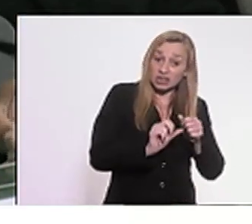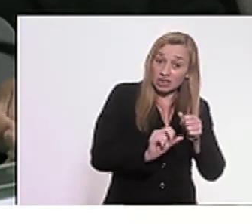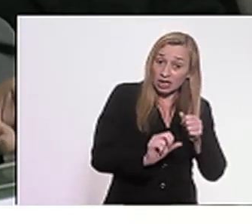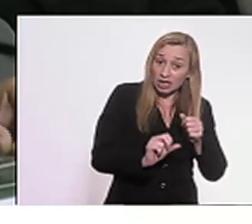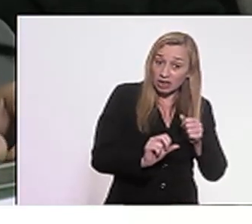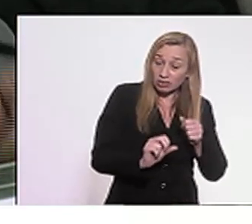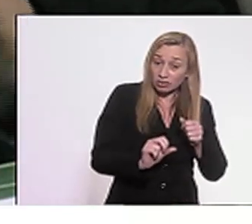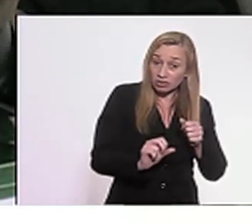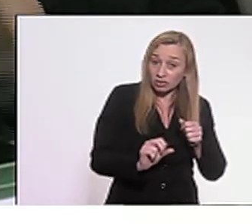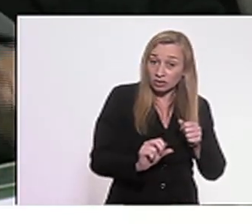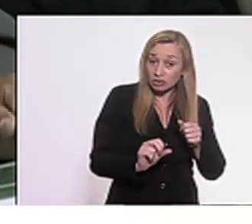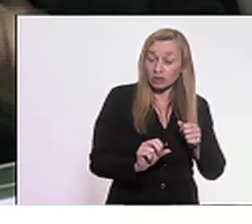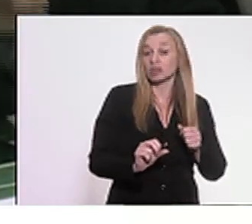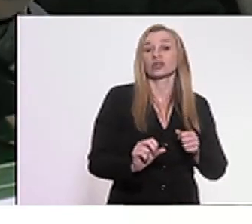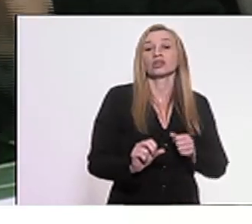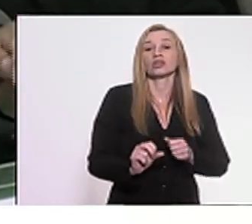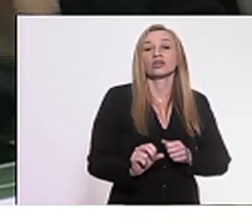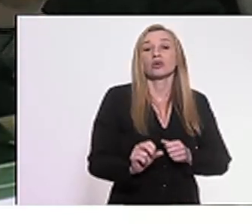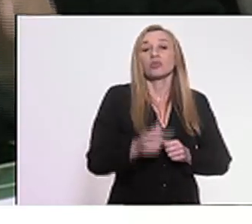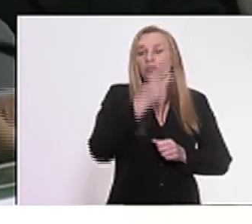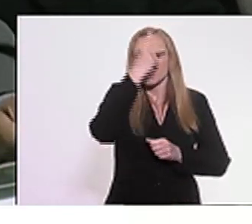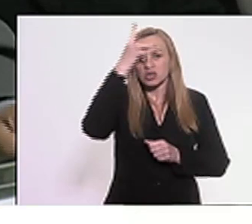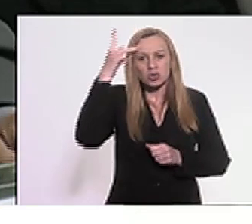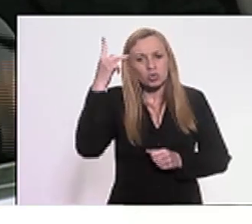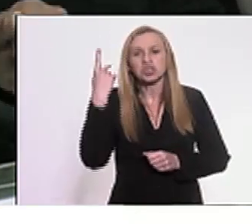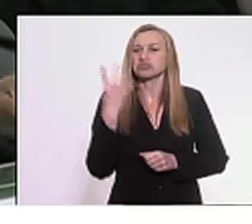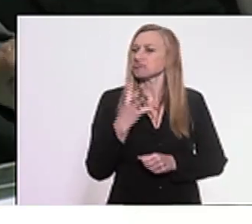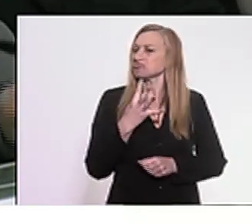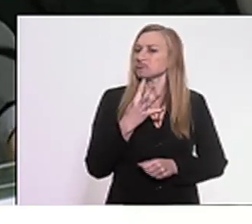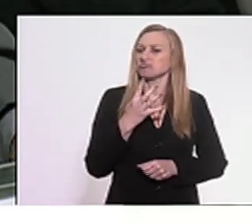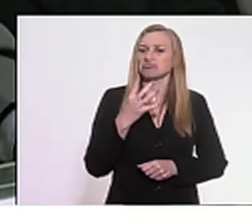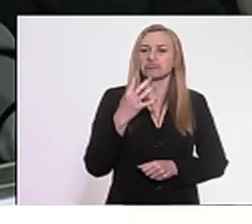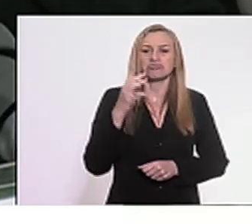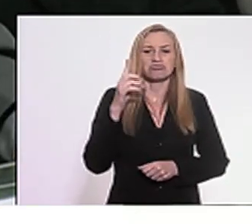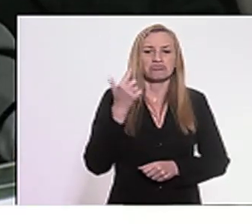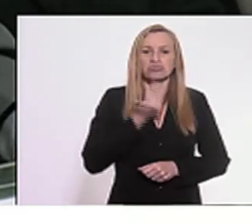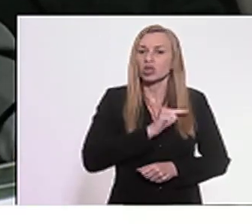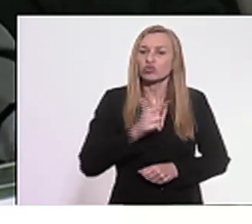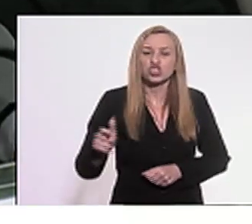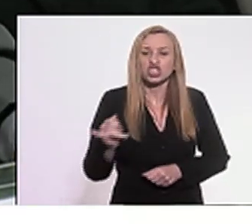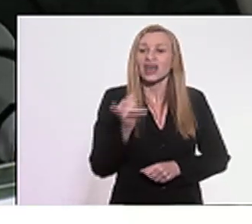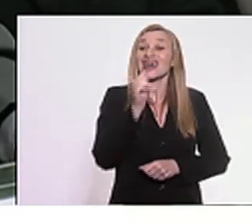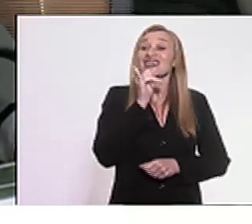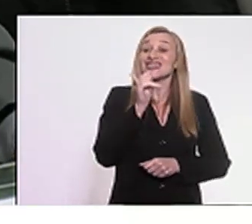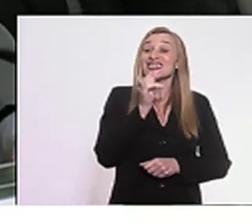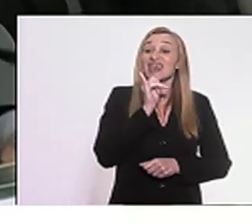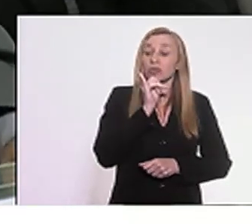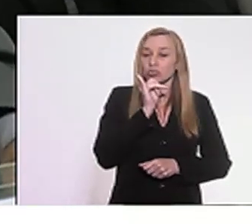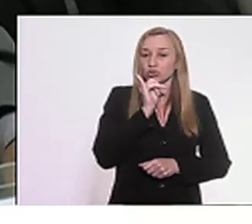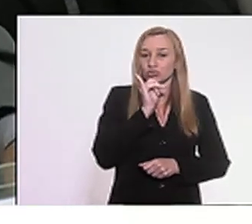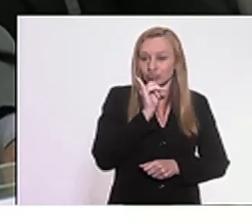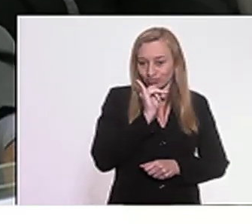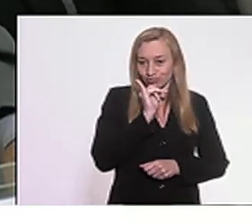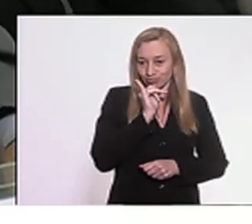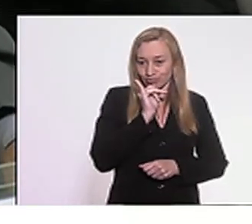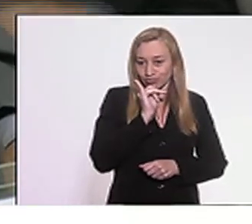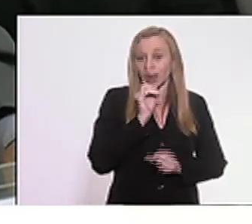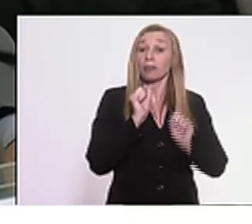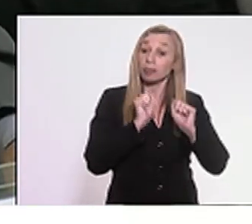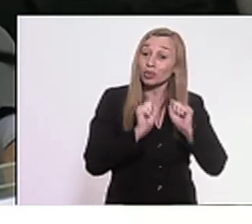da Carne por pessoas que não tinham exemplo e idoneidade para poder legislar nesse